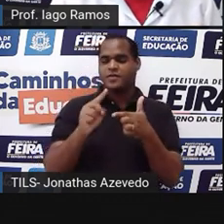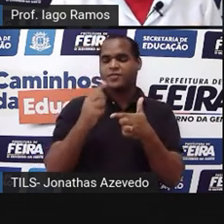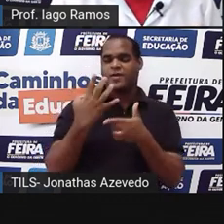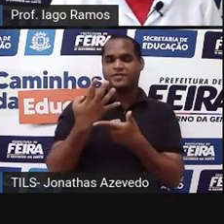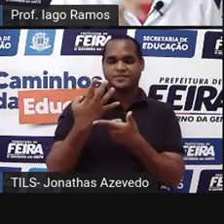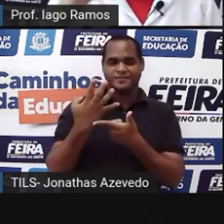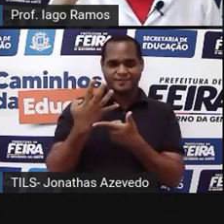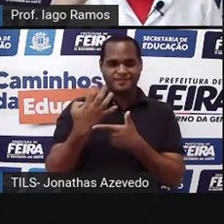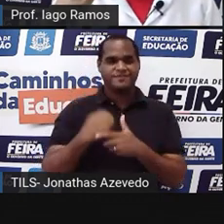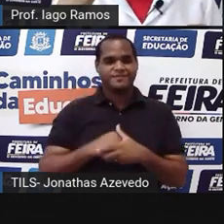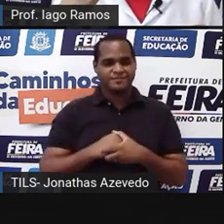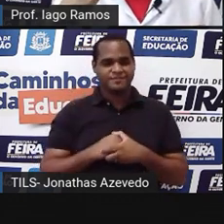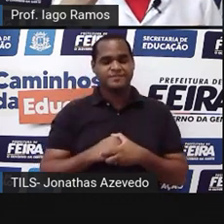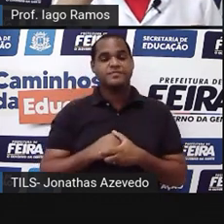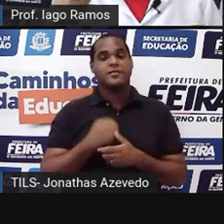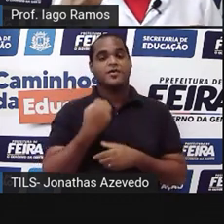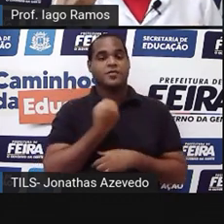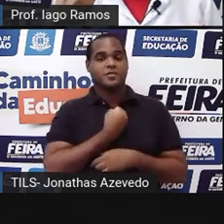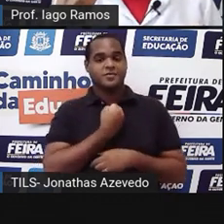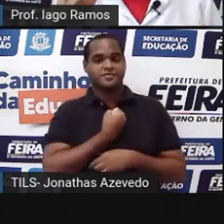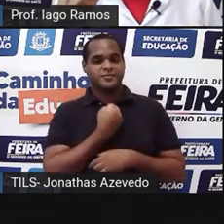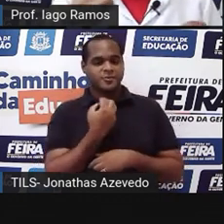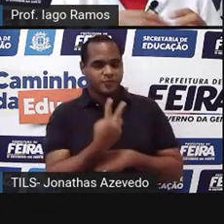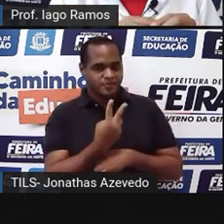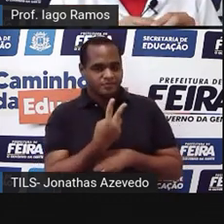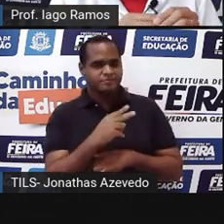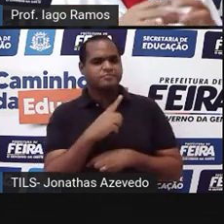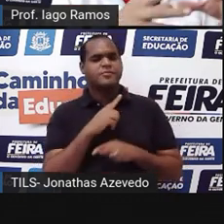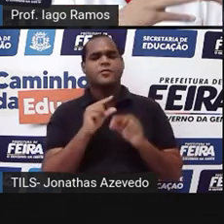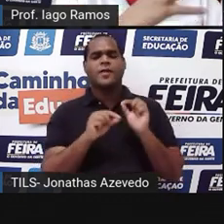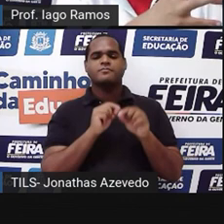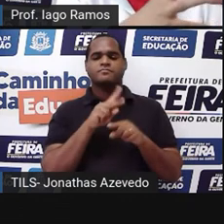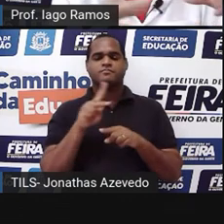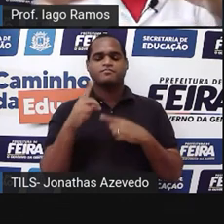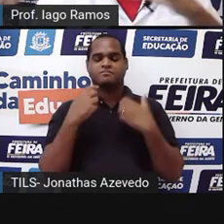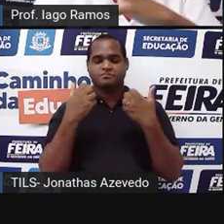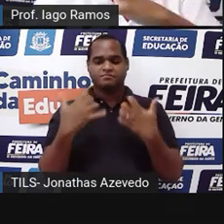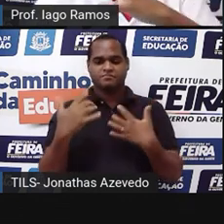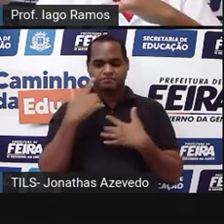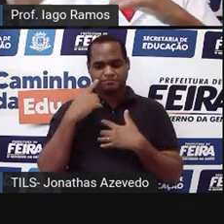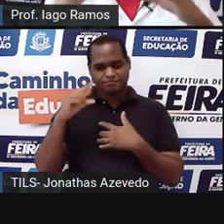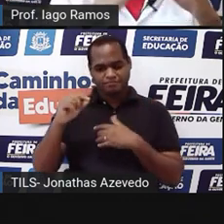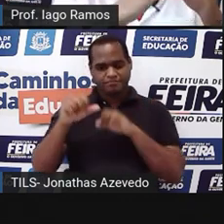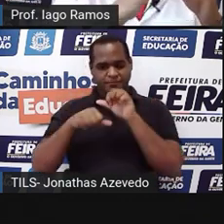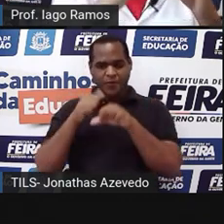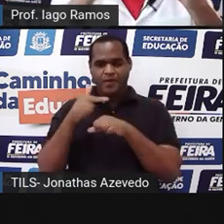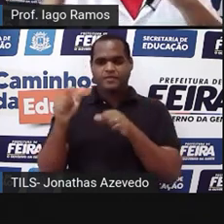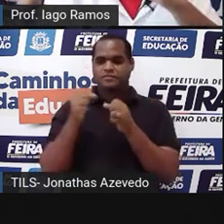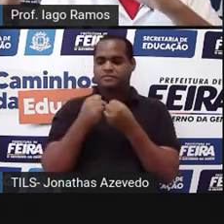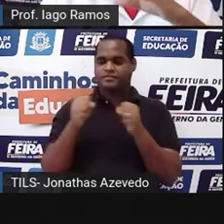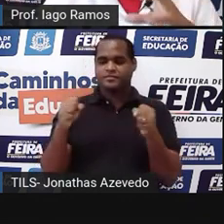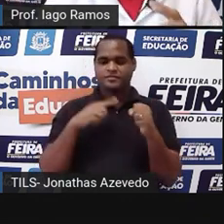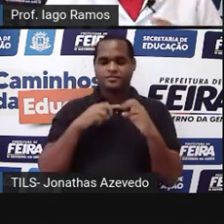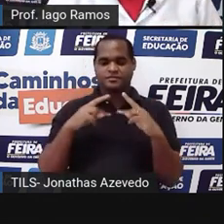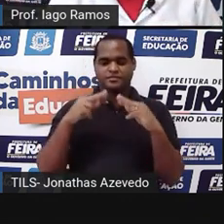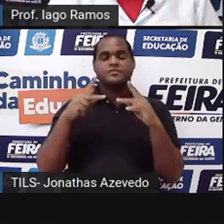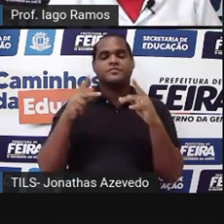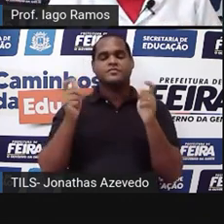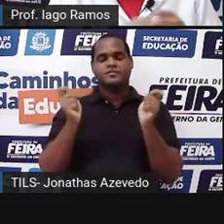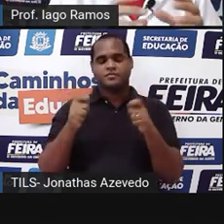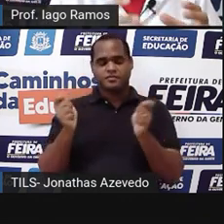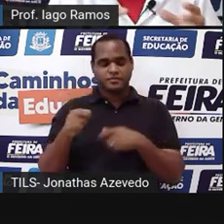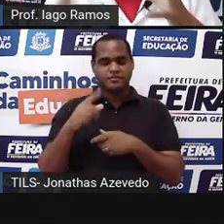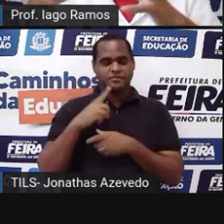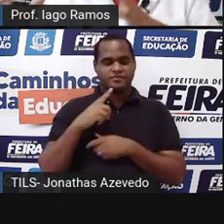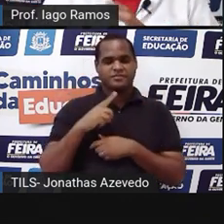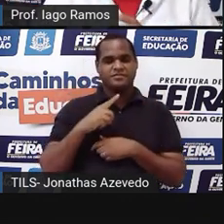2,4. Dá 2. Por quê, professor? Porque da pequena para grande, está dobrando a medida dos